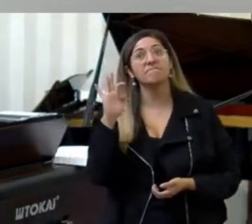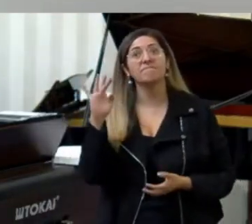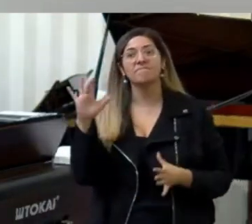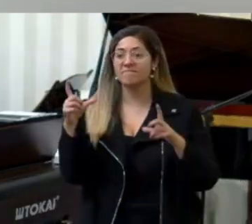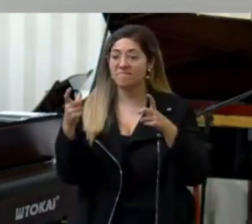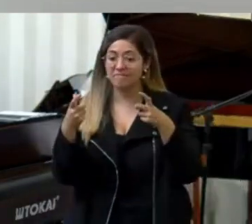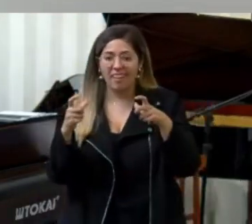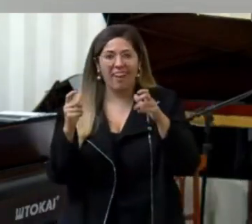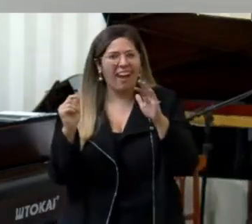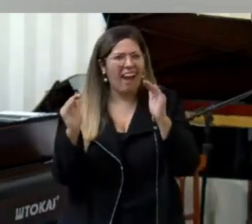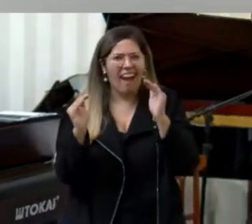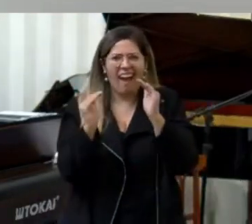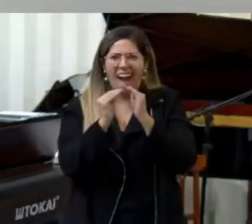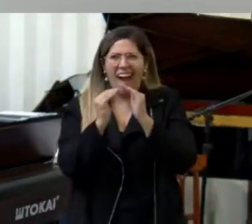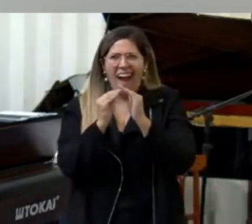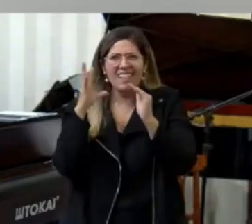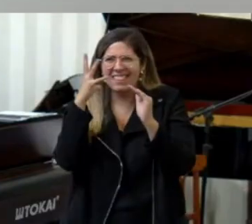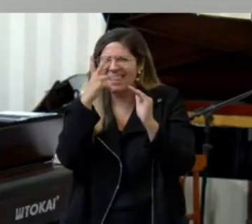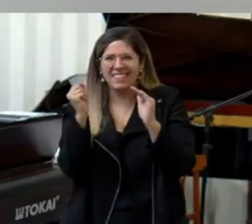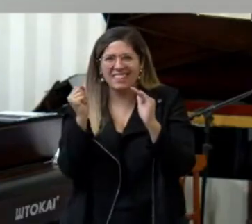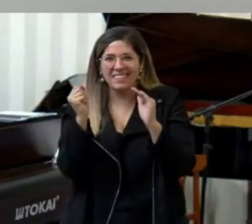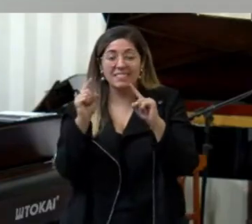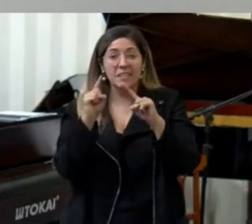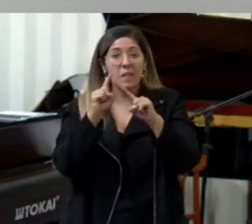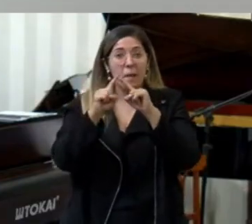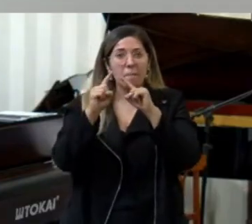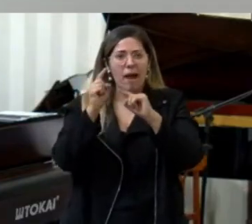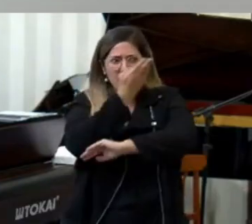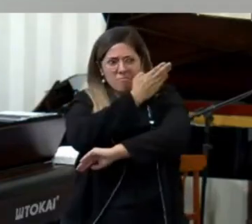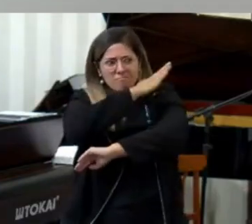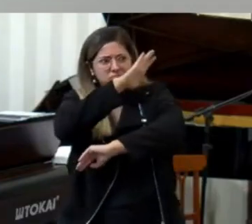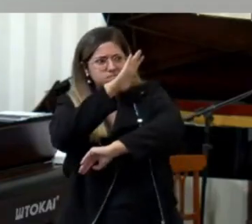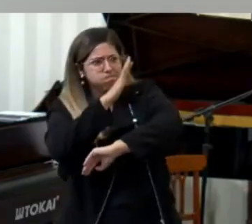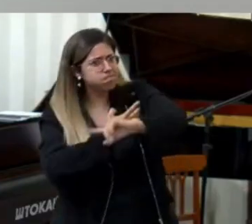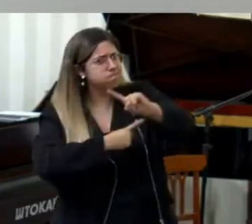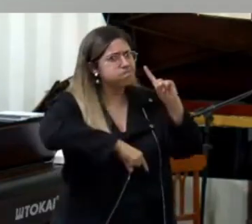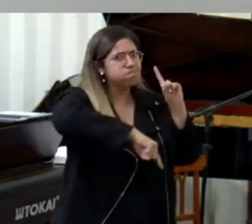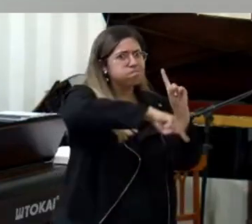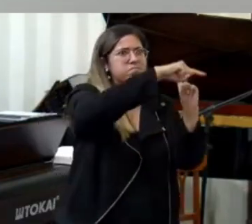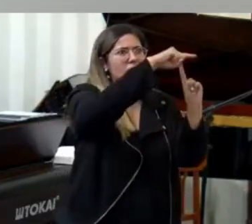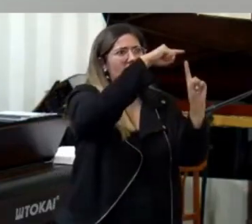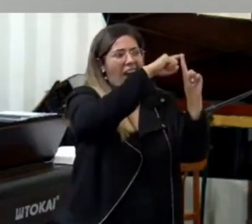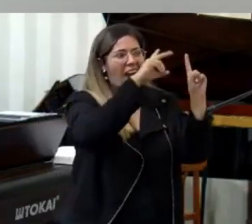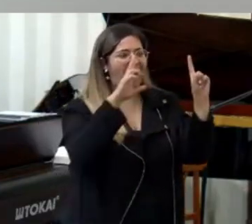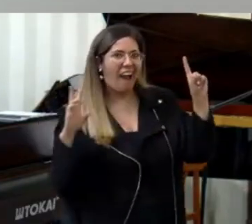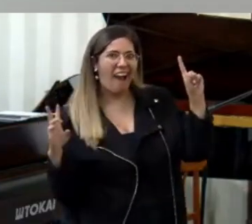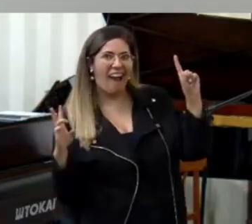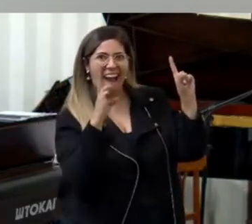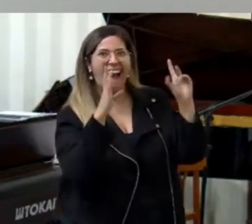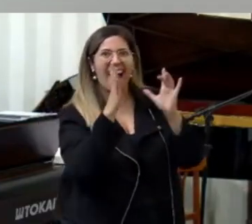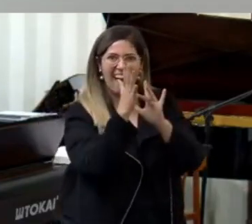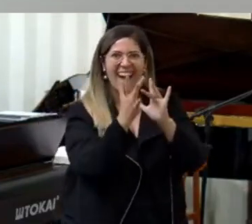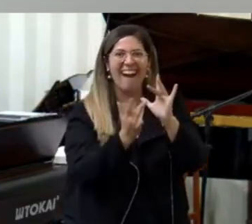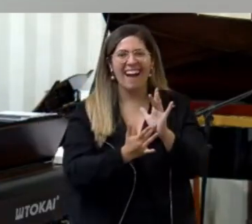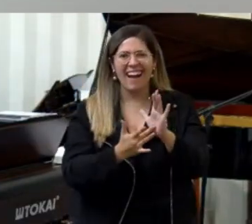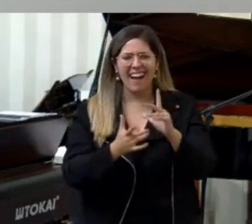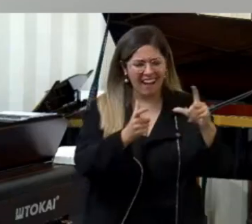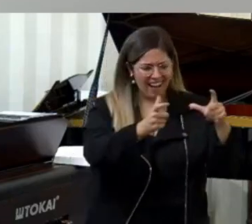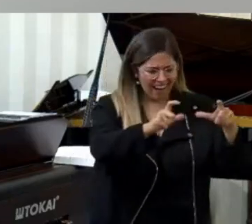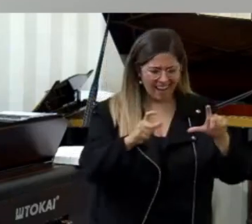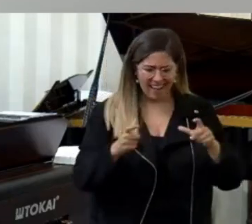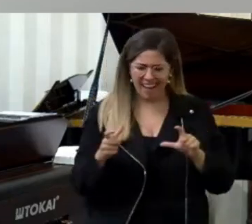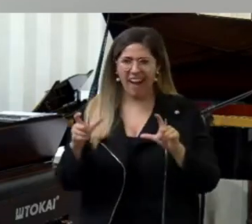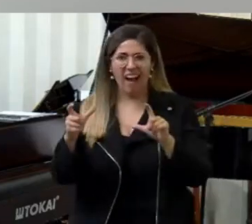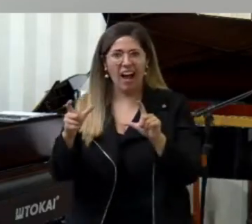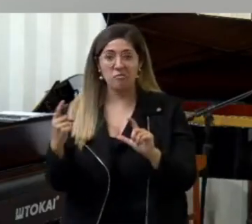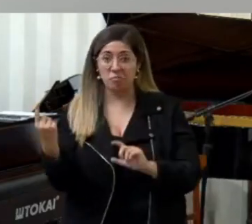desenhar em cima de uma montanha, uma cruz, gostaria tanto que elas vissem isso. Por onde elas andarem, o